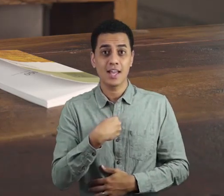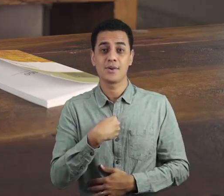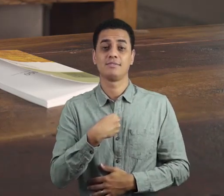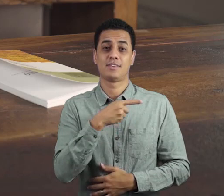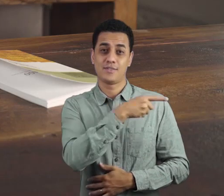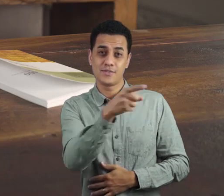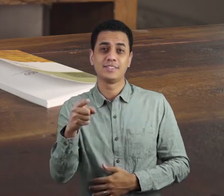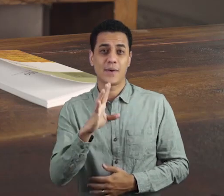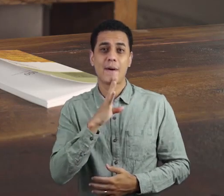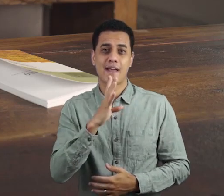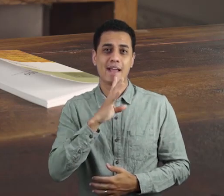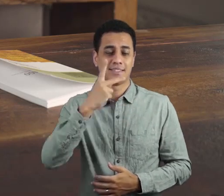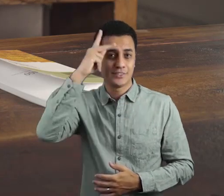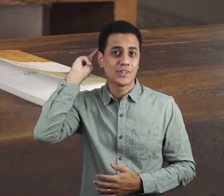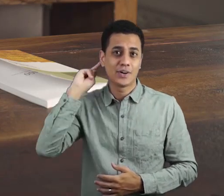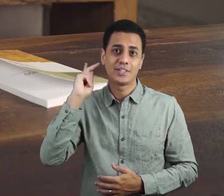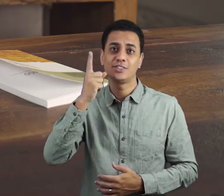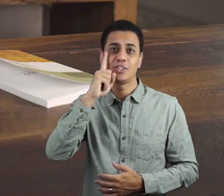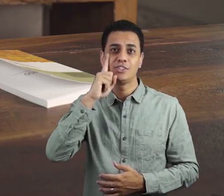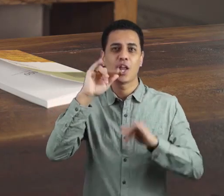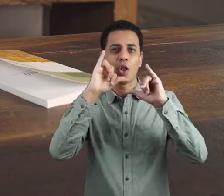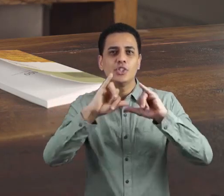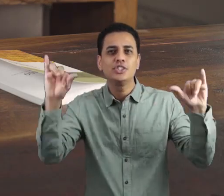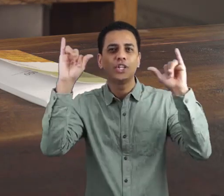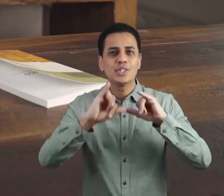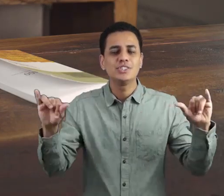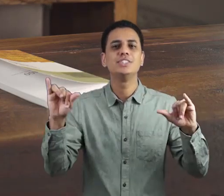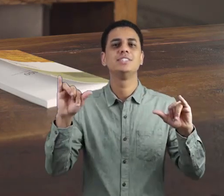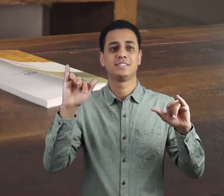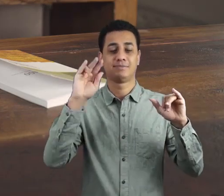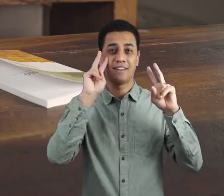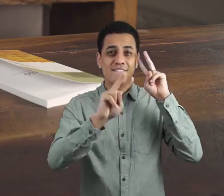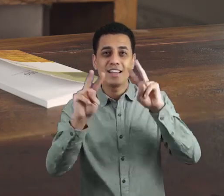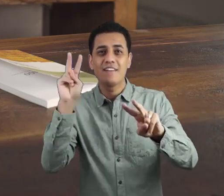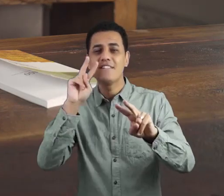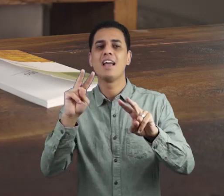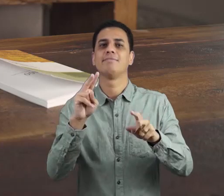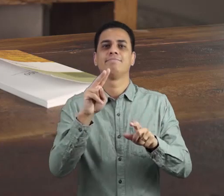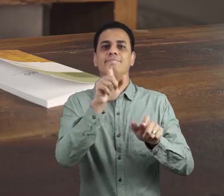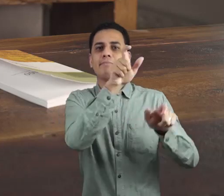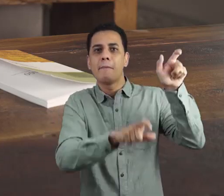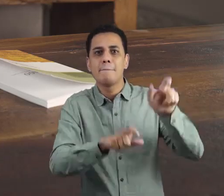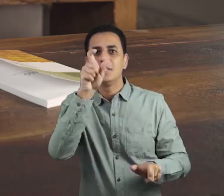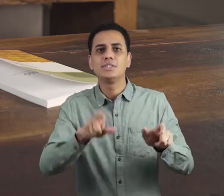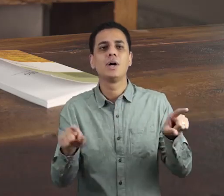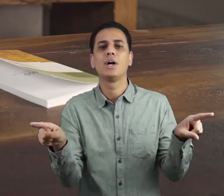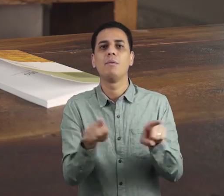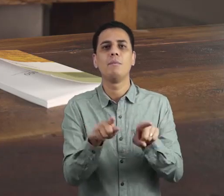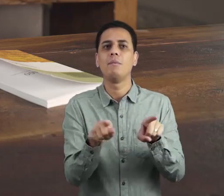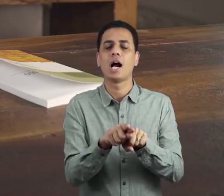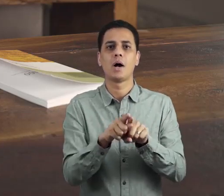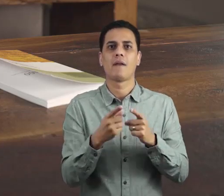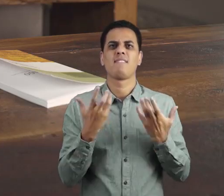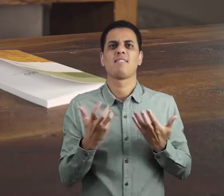de pessoas buscando o enriquecimento, amando o dinheiro, que fizeram coisas tão absurdas,